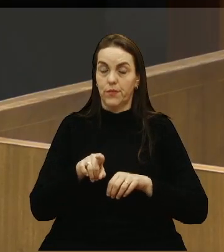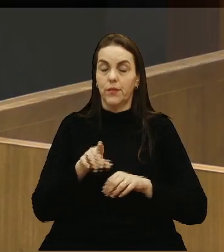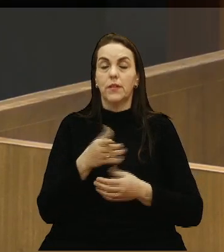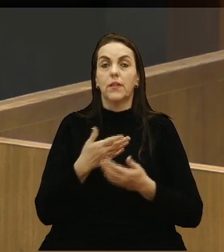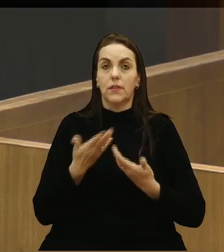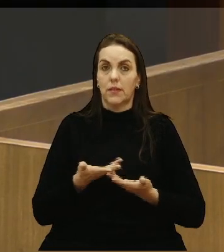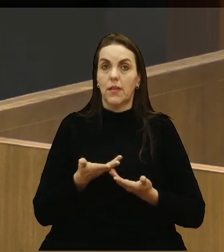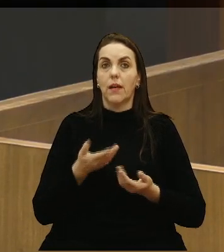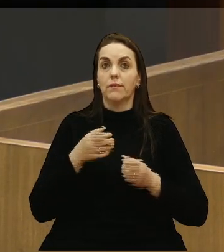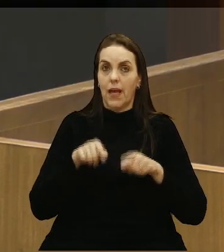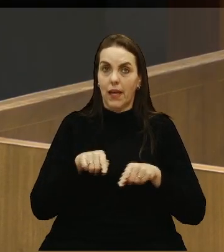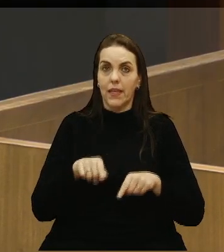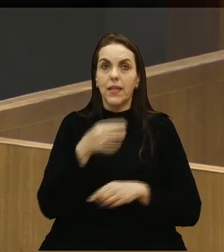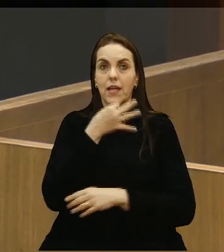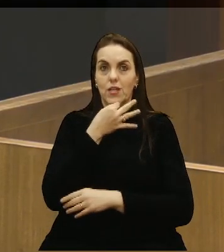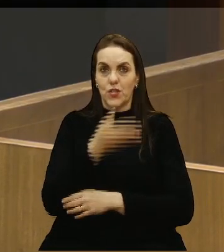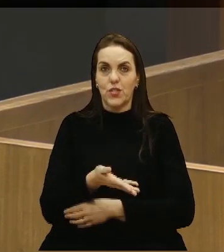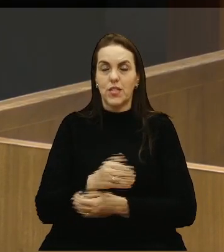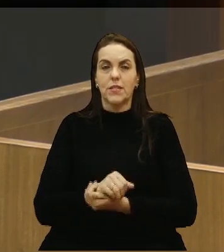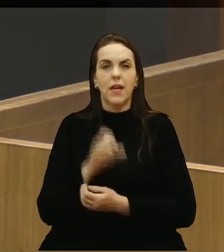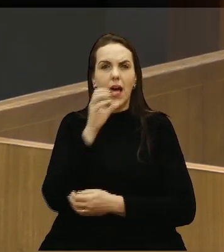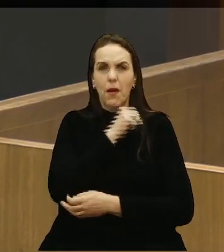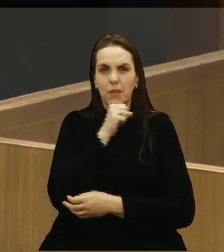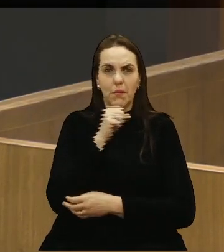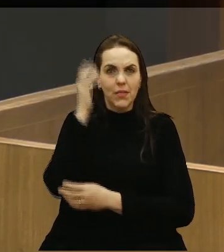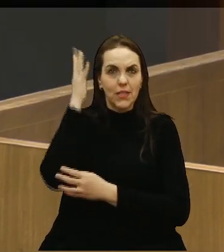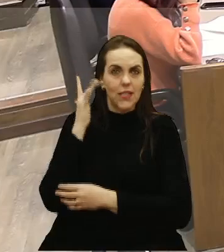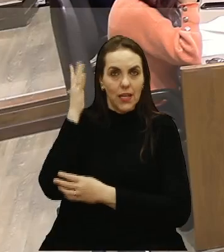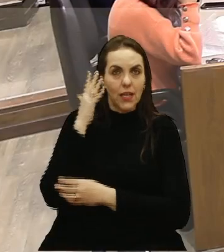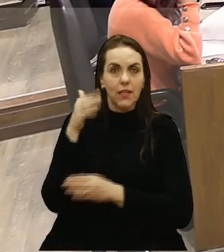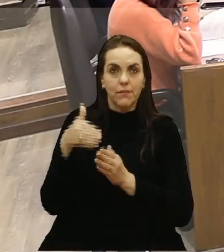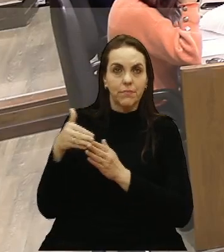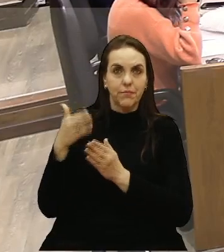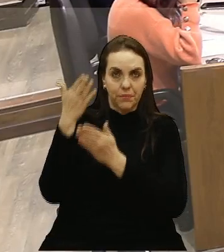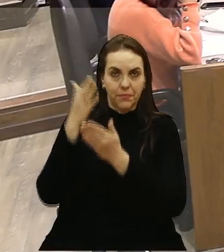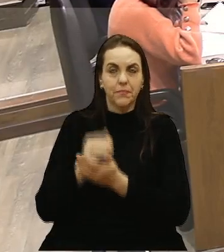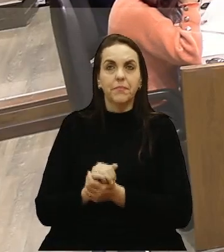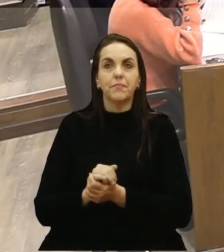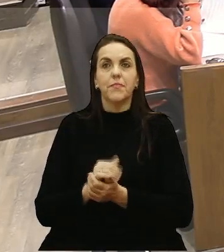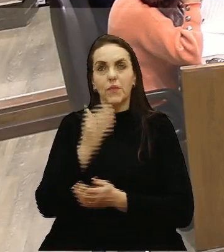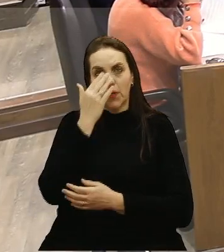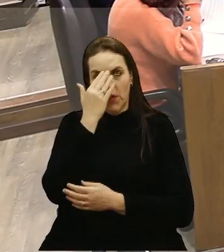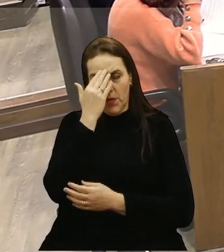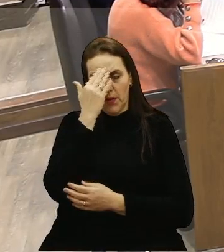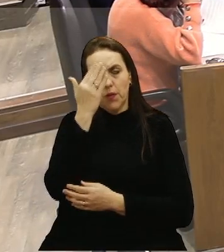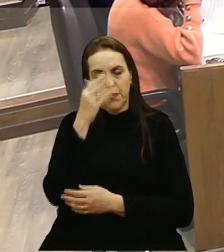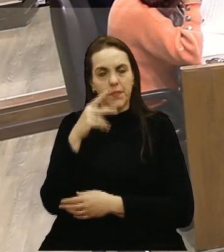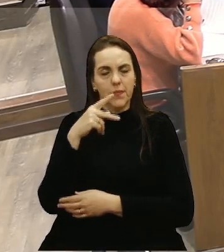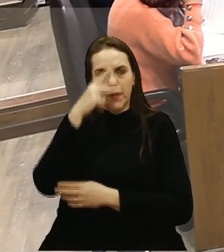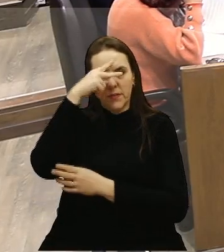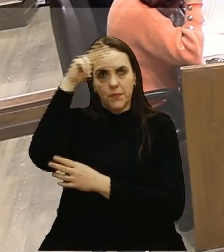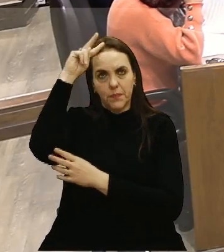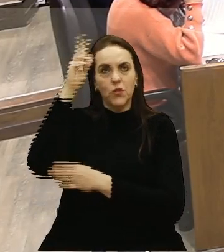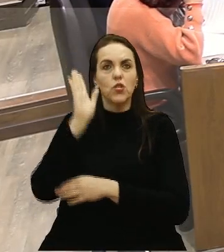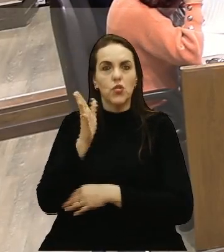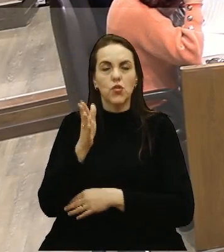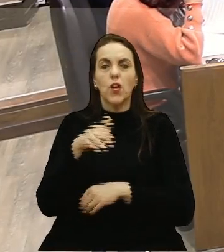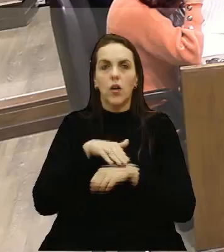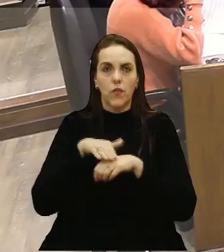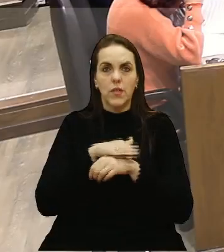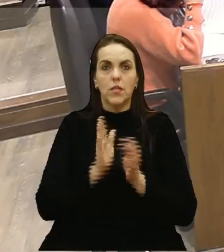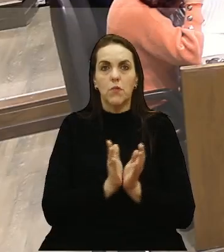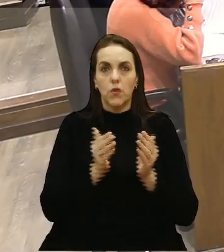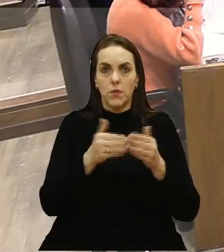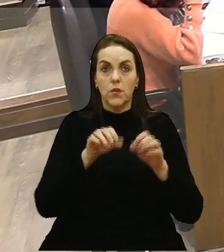nosso município de Caxias do Sul. Rapidamente, vereadora Daiane Mello, sua parte. Obrigado, vereador Edson. Nós já conversamos isso na Comissão de Educação,